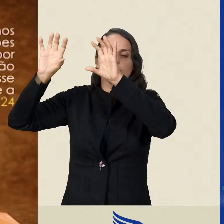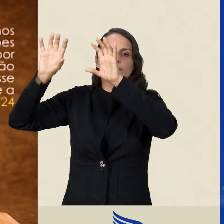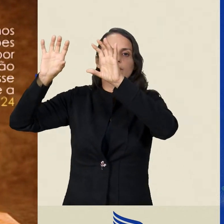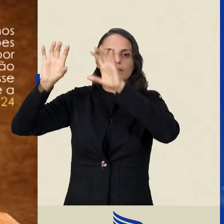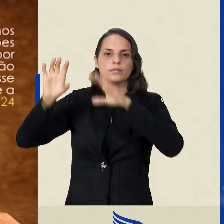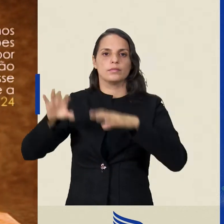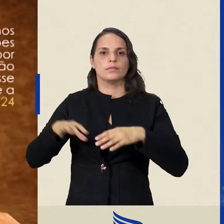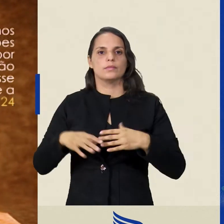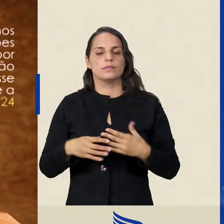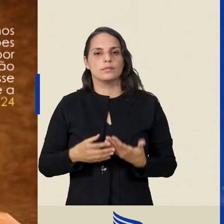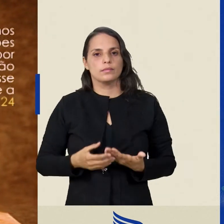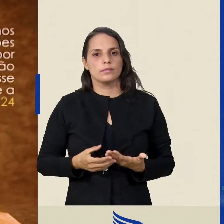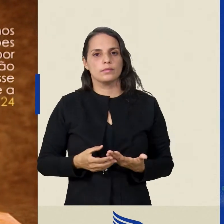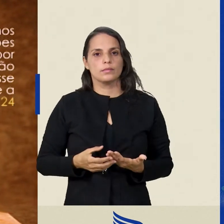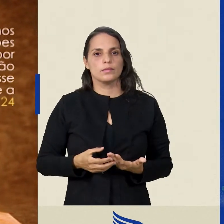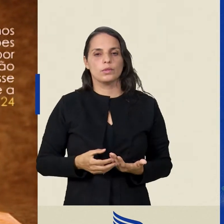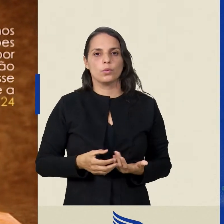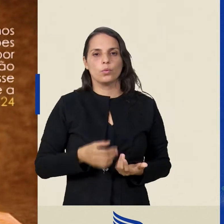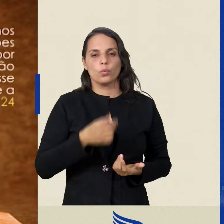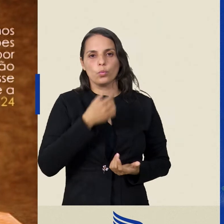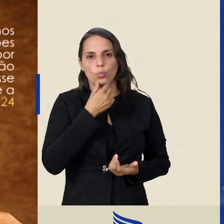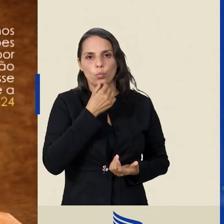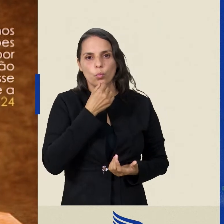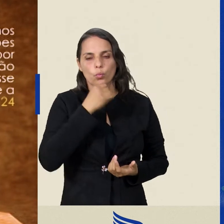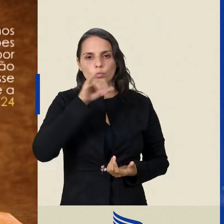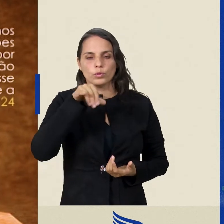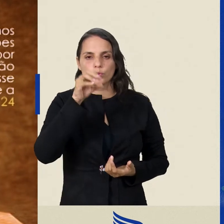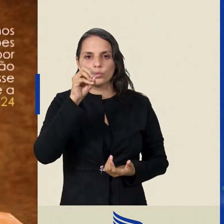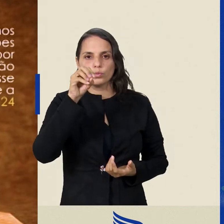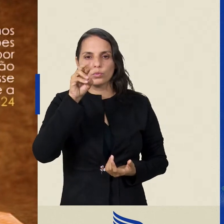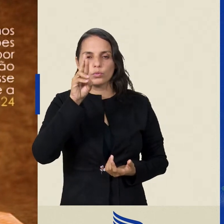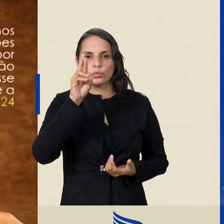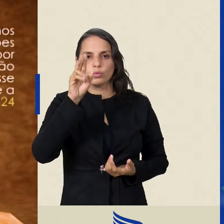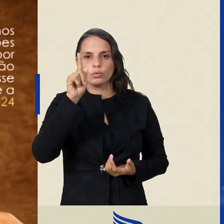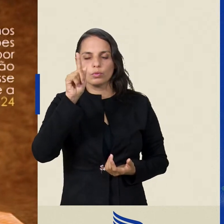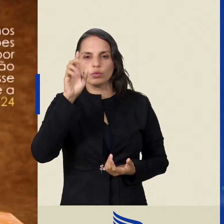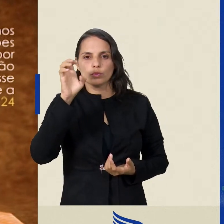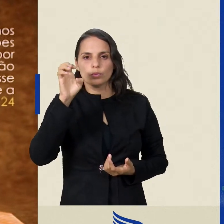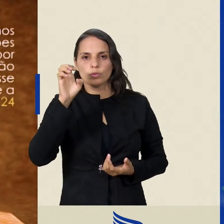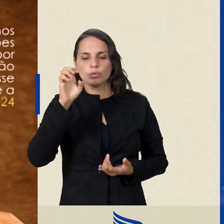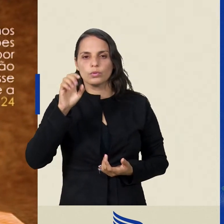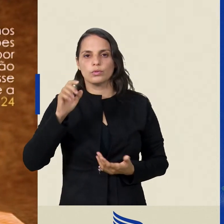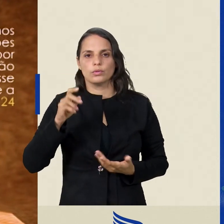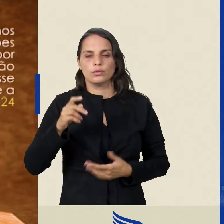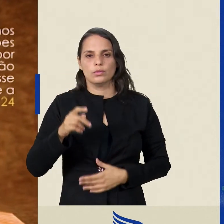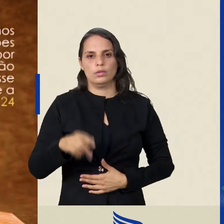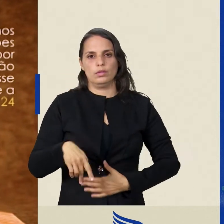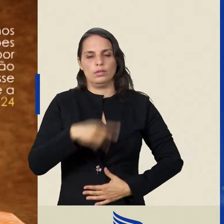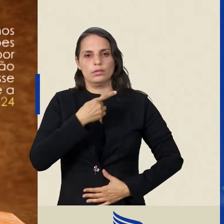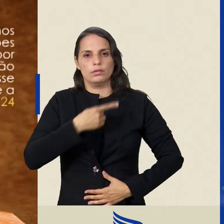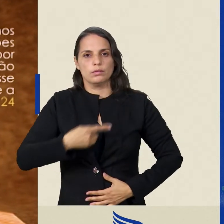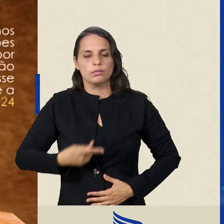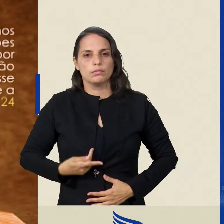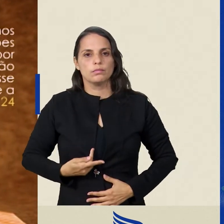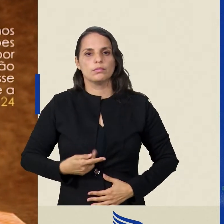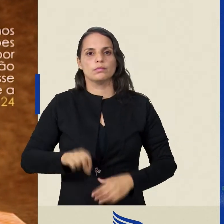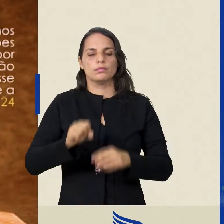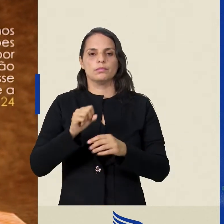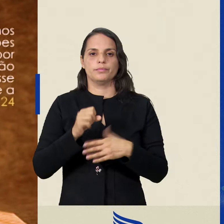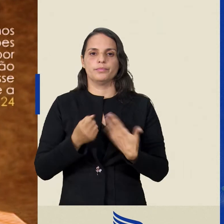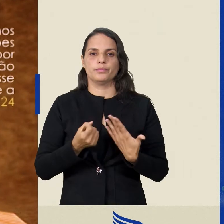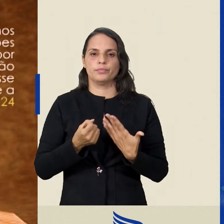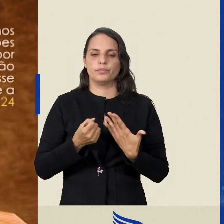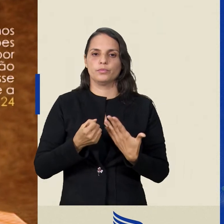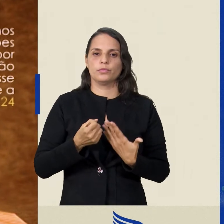dada por George Butler I, presidente da Associação Geral, em 1874.